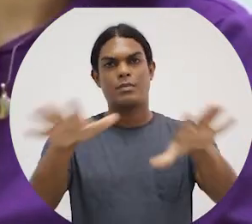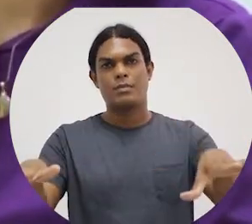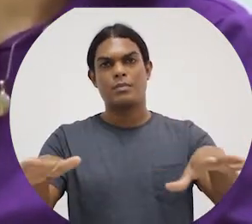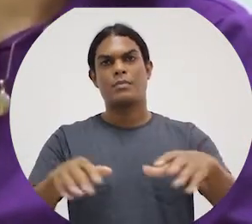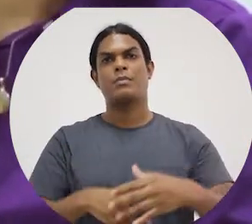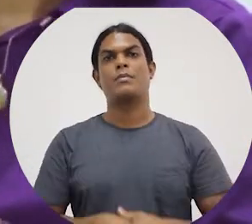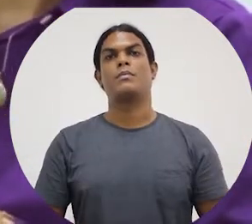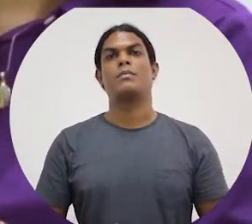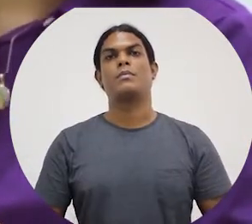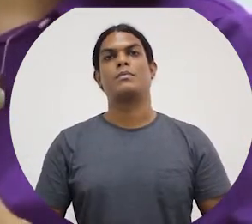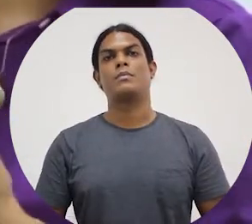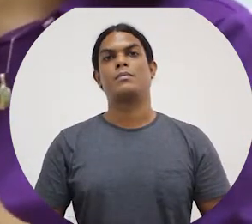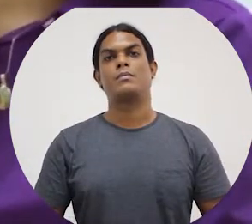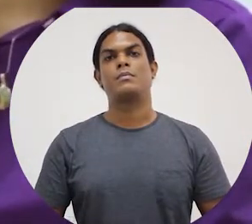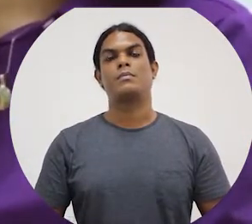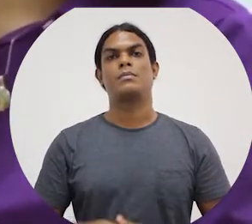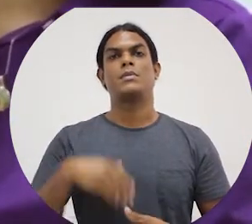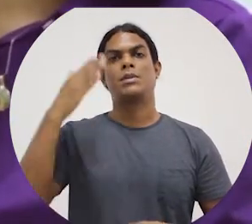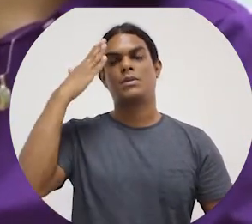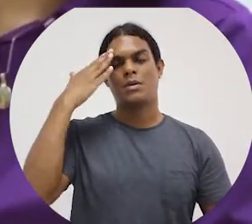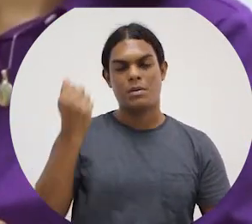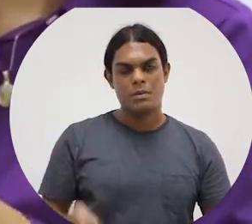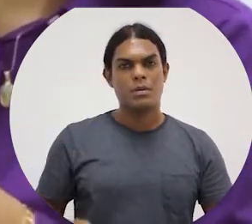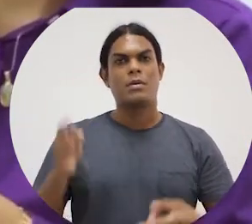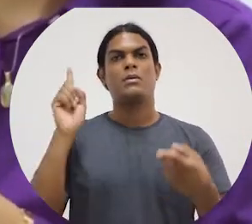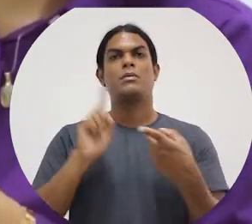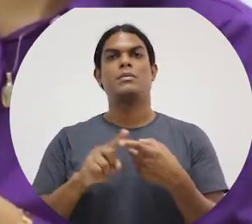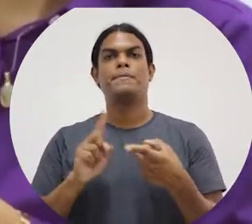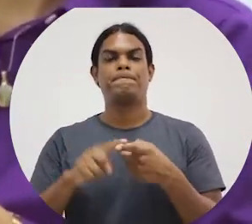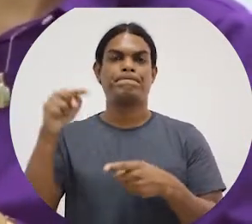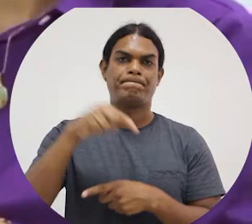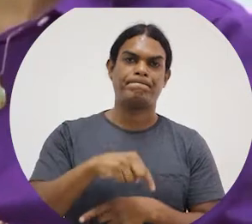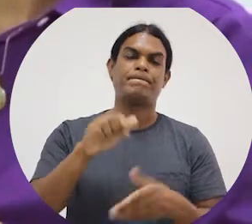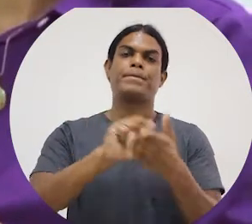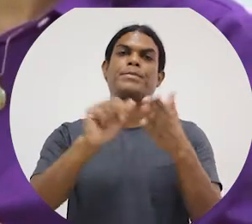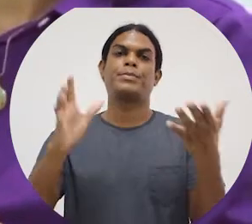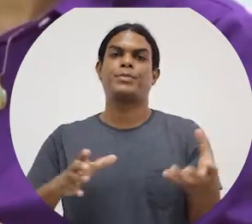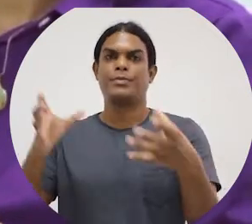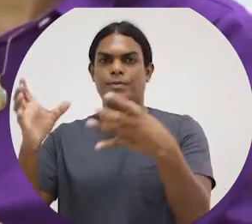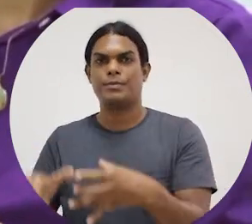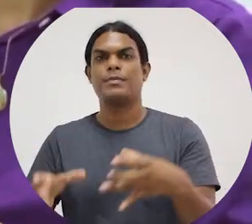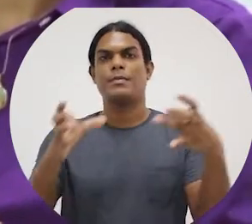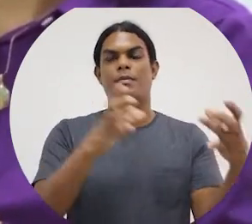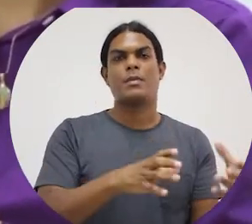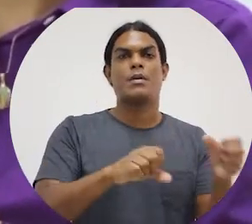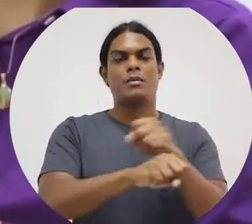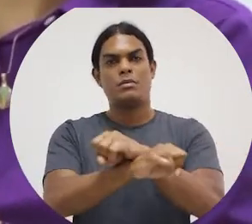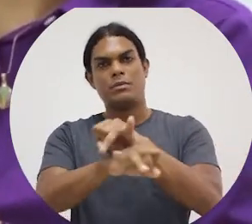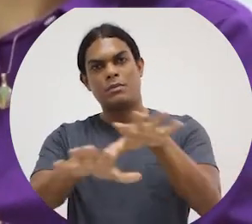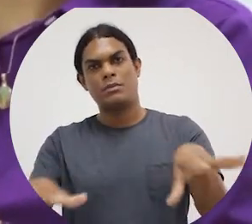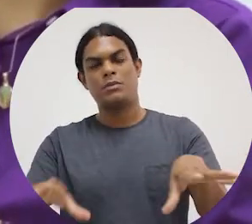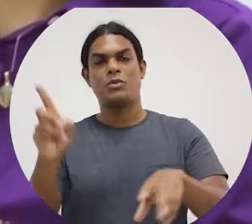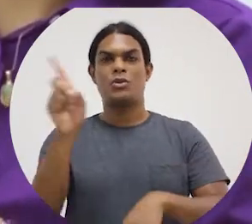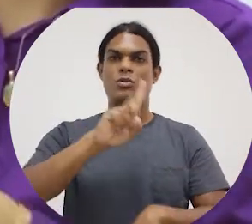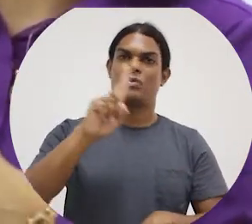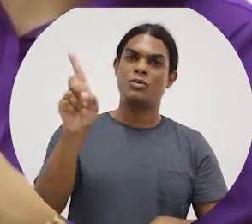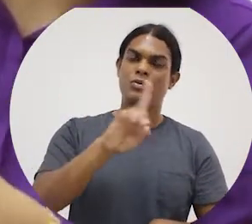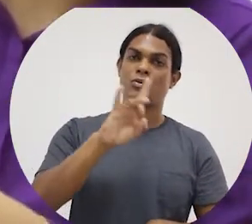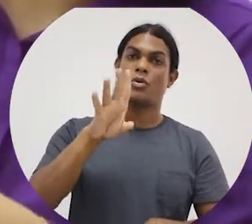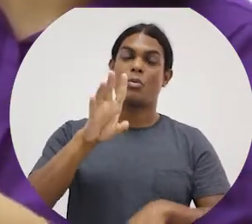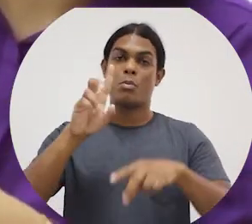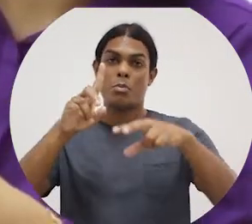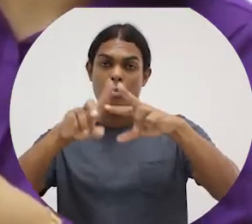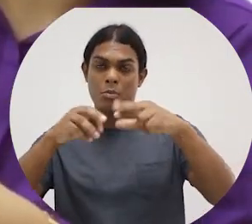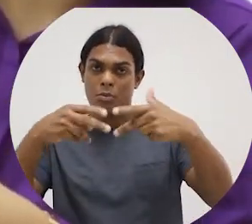distribuição. Lógico que sabemos também que essa atividade de movimentação e distribuição não se restringe apenas